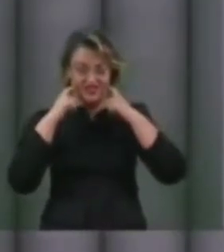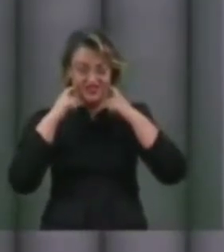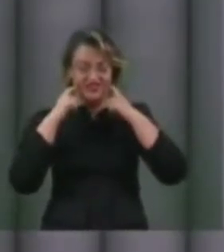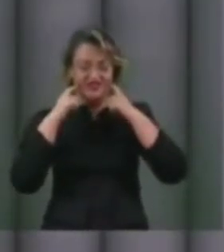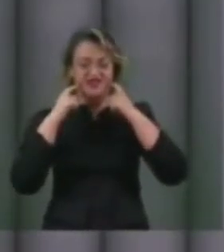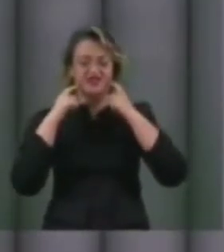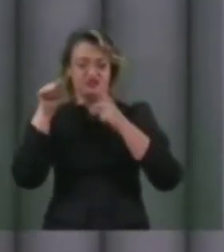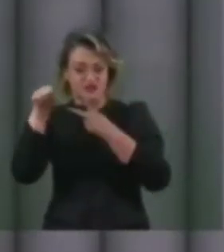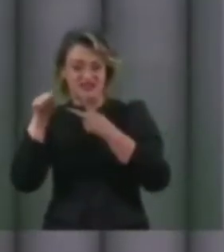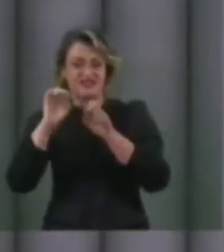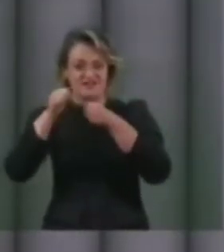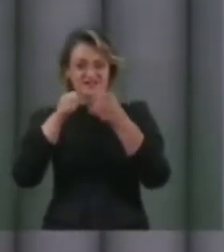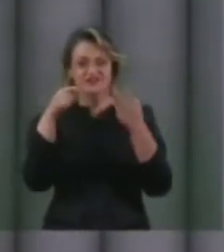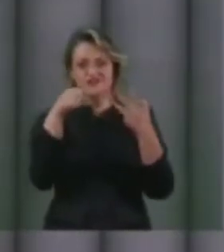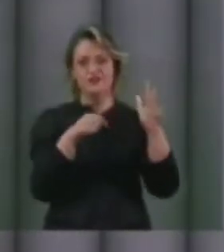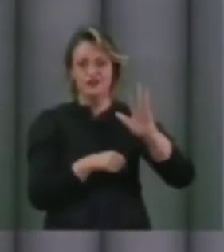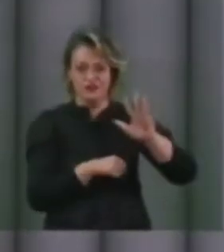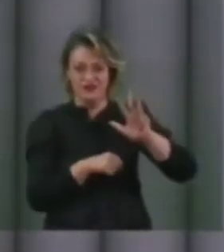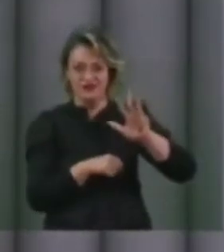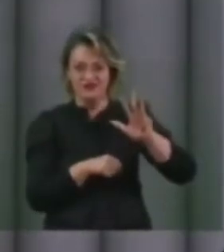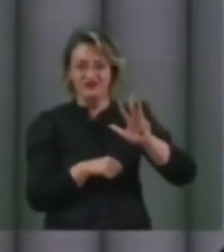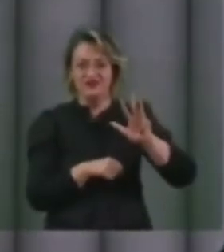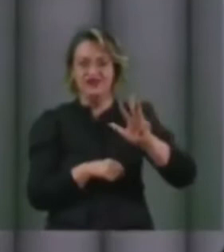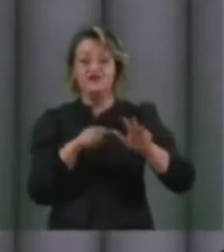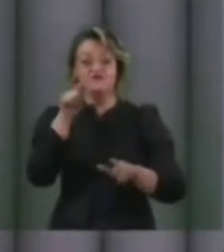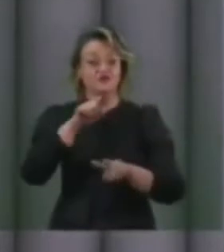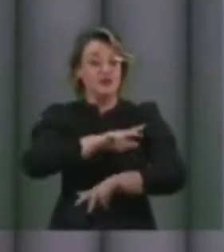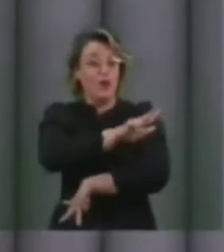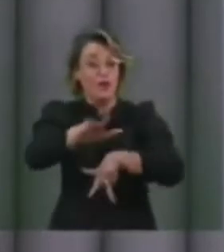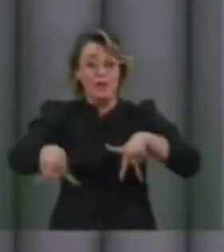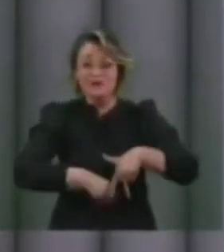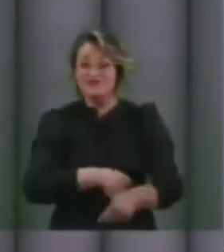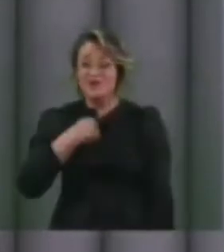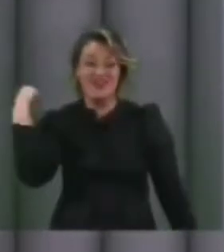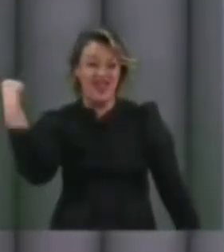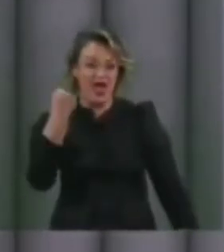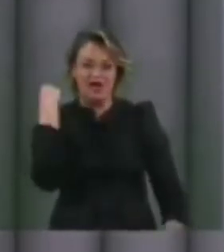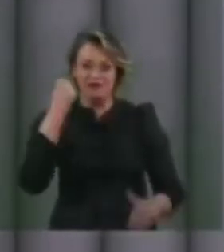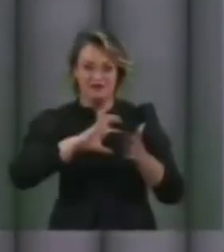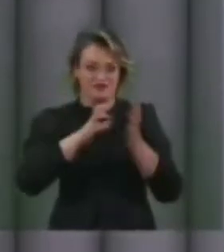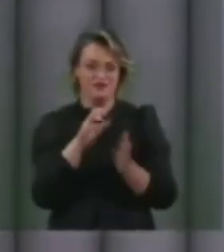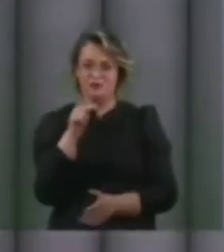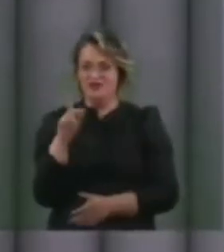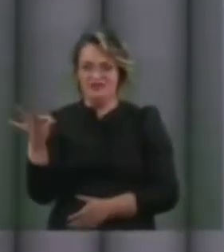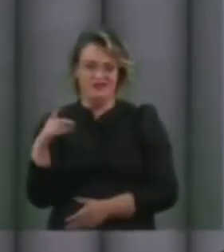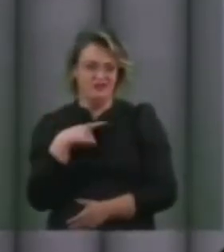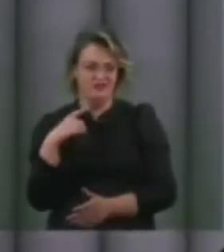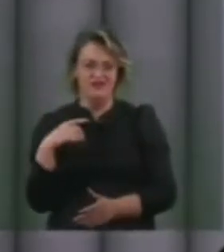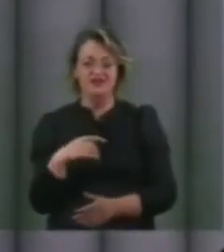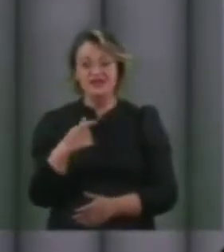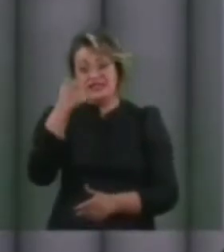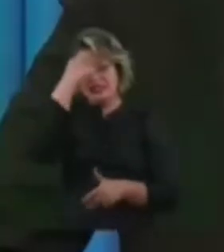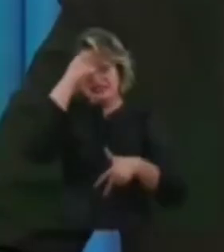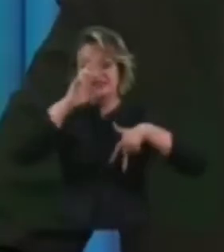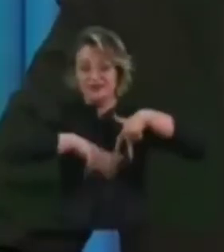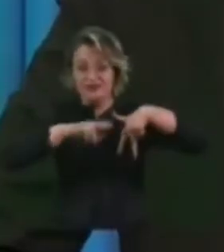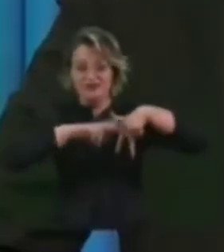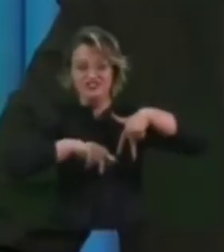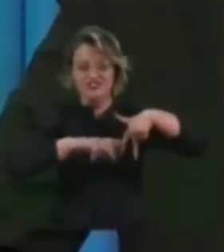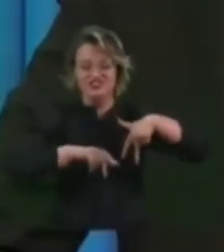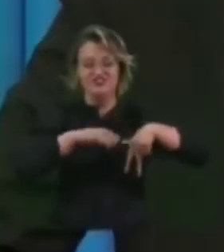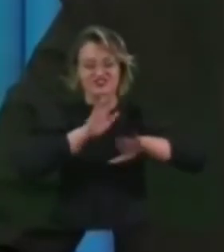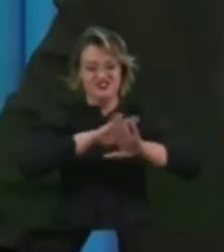e toda a cúpula do seu partido respondeu para o maior escândalo de corrupção no nosso país, de todos os tempos. E ideologia de gênero, você sabe muito bem o que